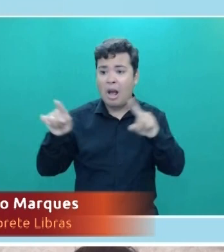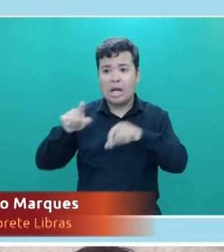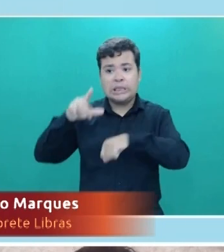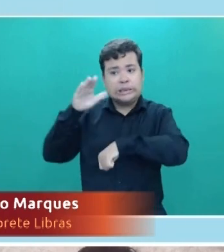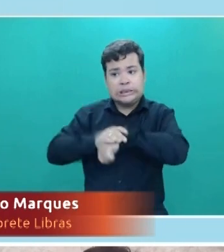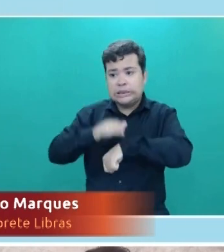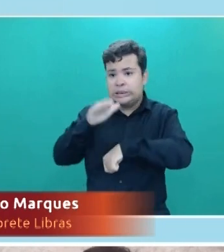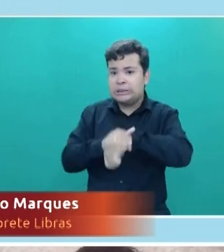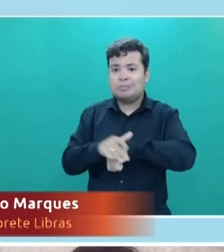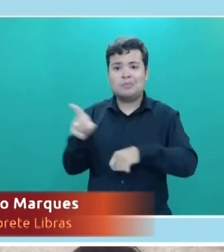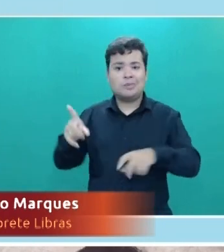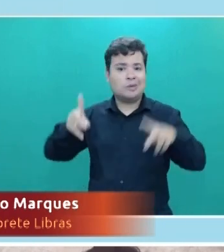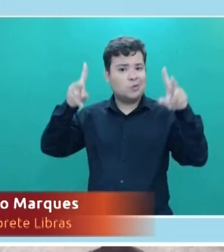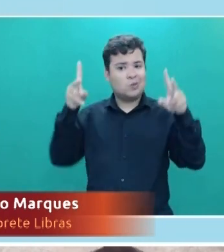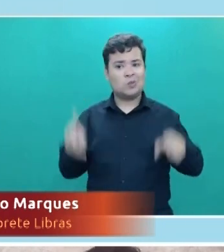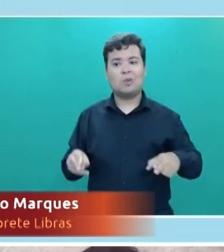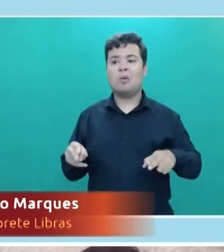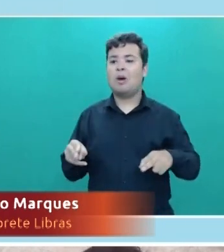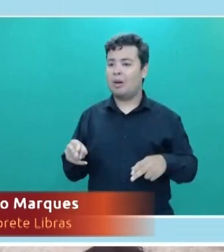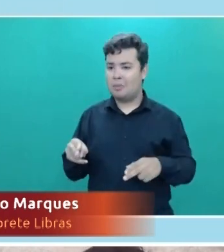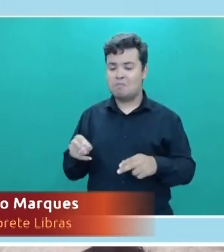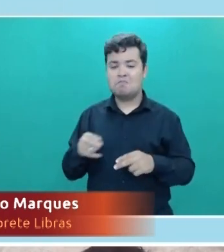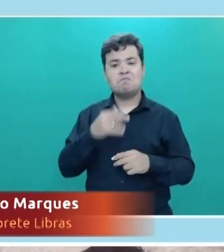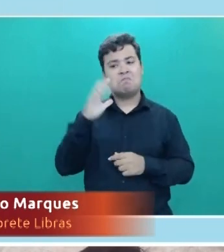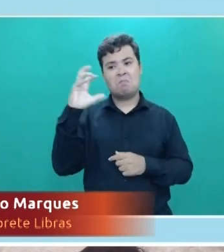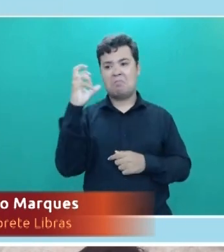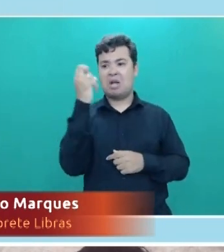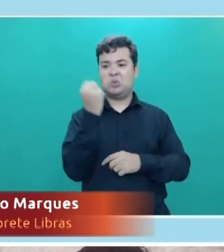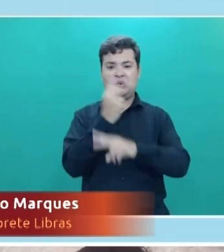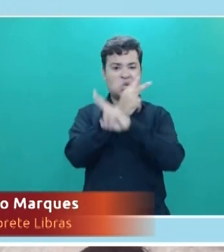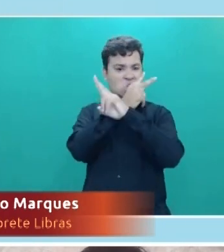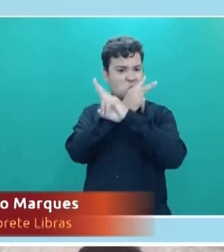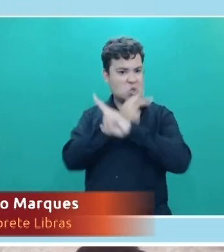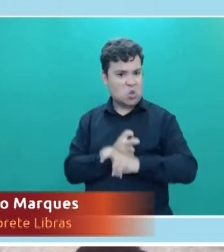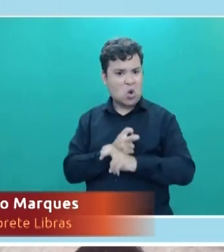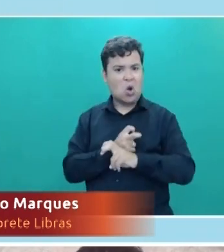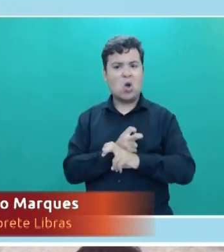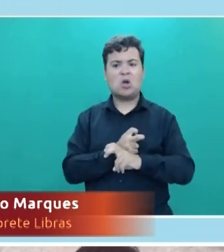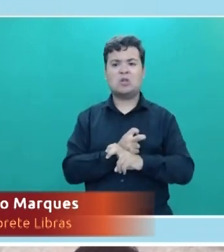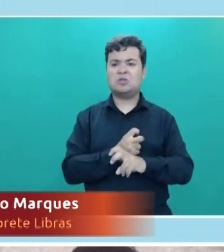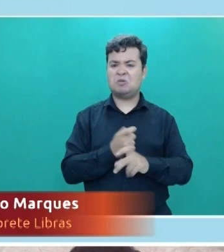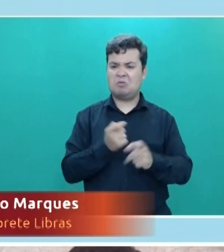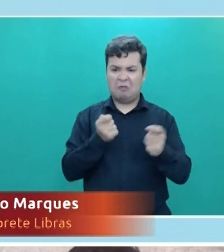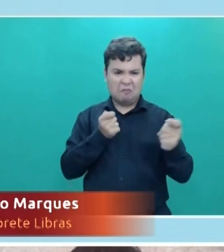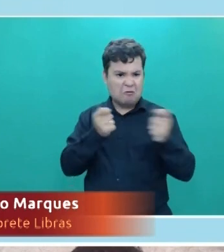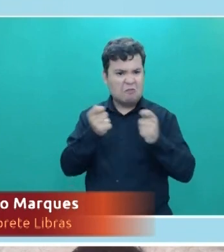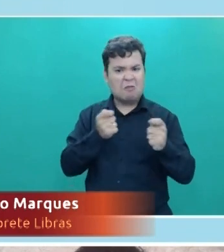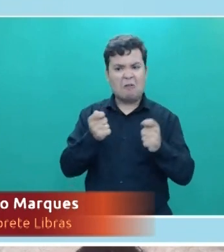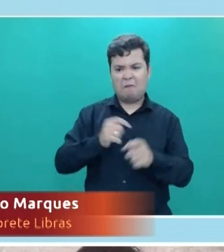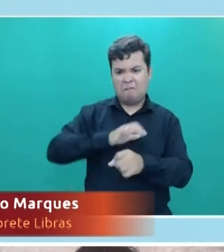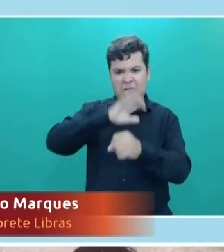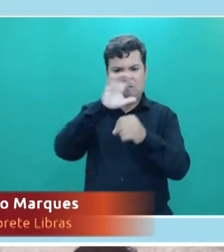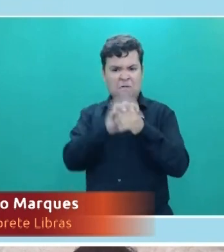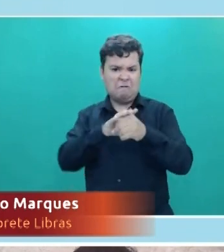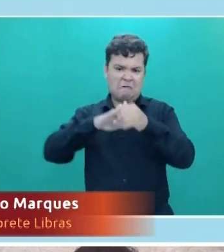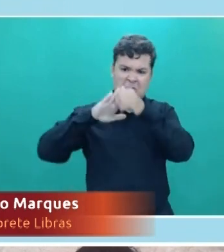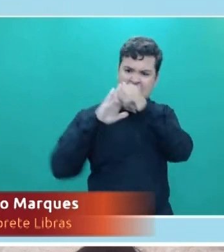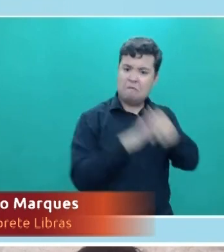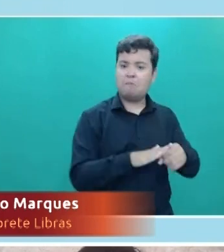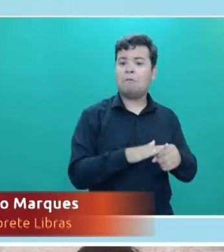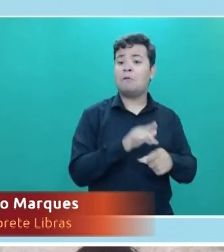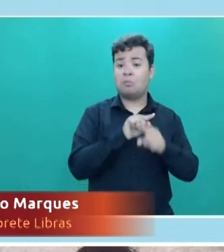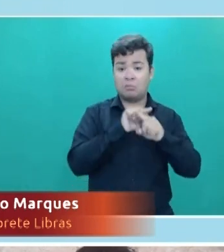masculinidade tóxica, viril, no sentido predatória, né? E dominante, na medida em que